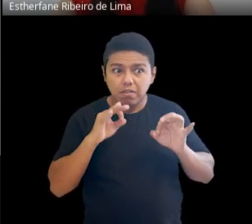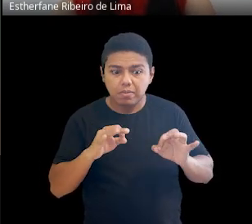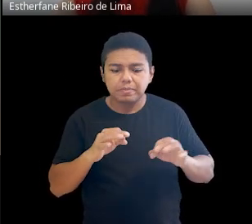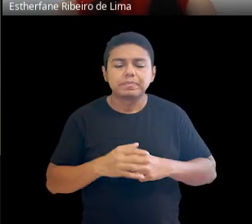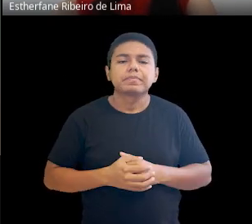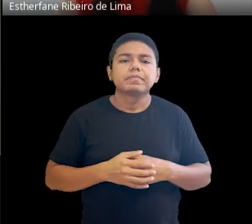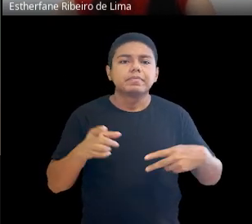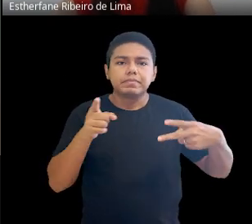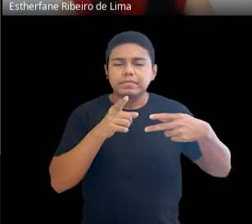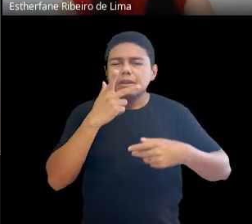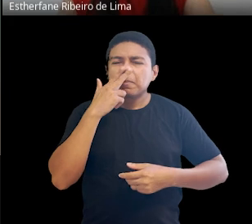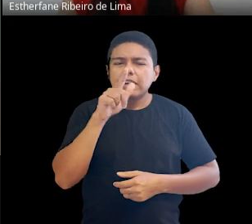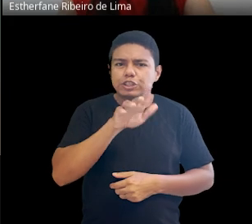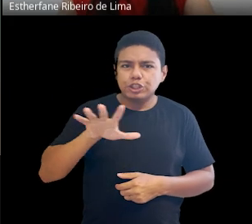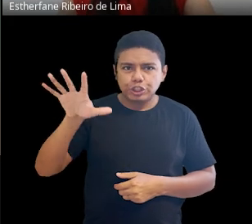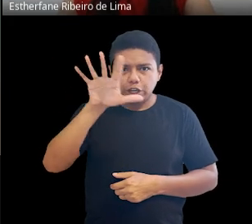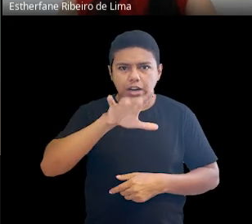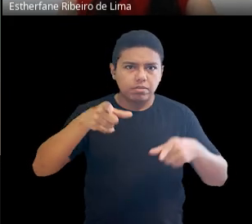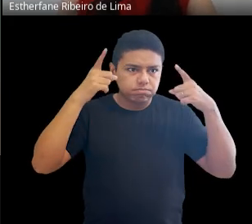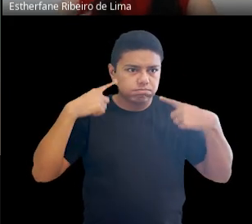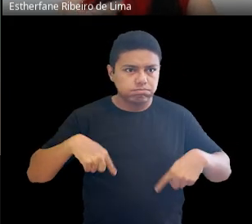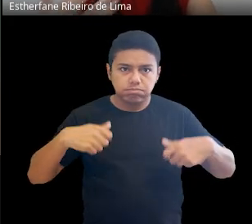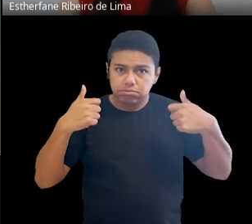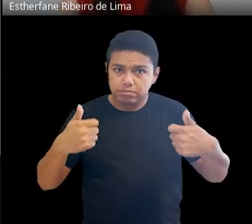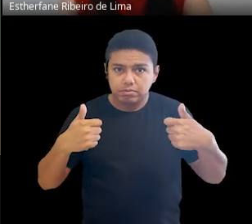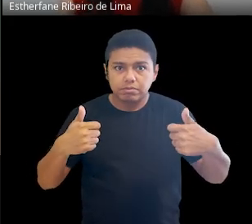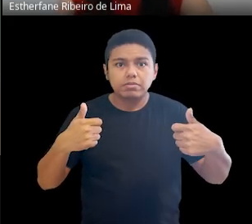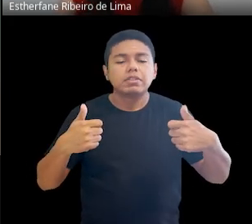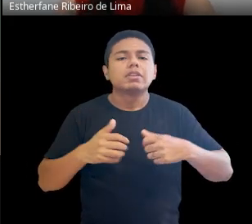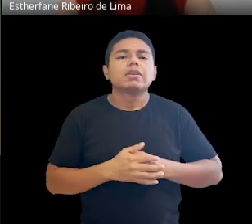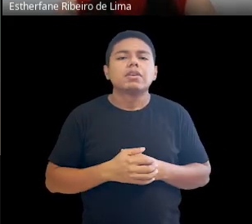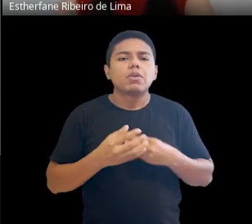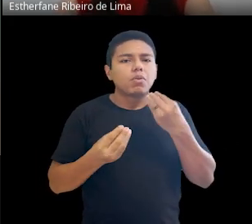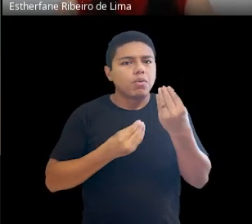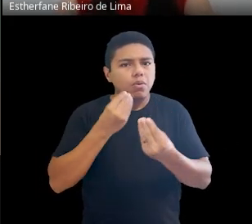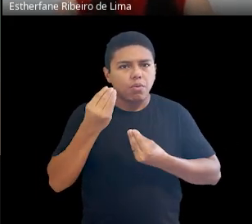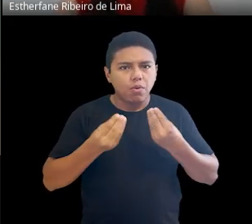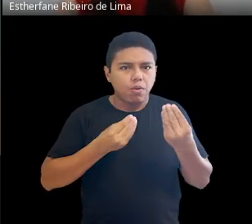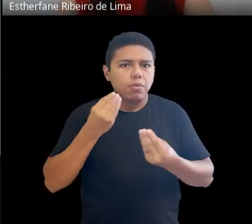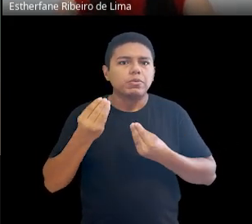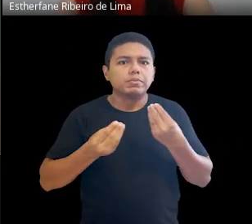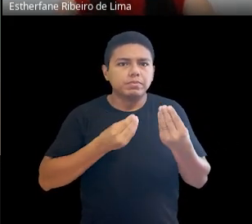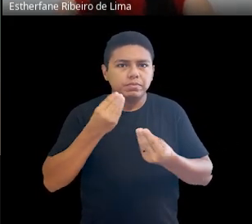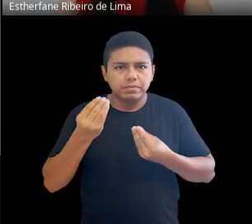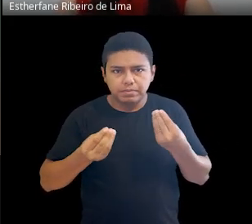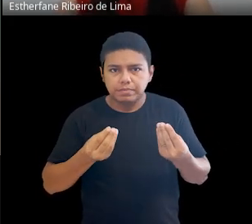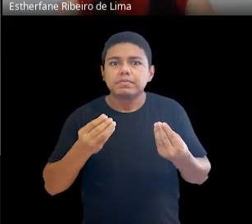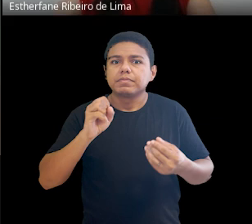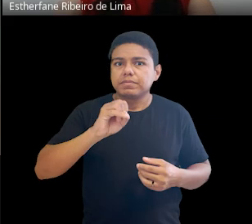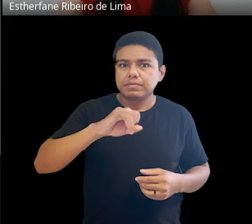geral, se é um bom estado geral, um regular estado geral, como estão essas mucosas, se